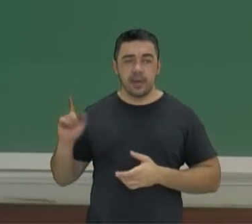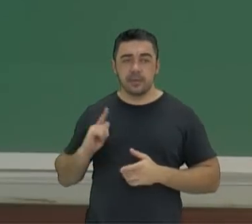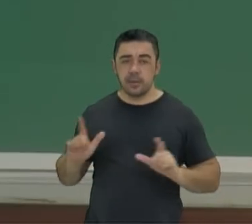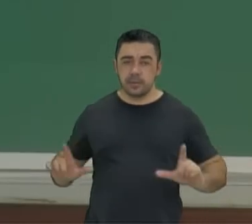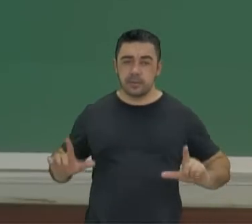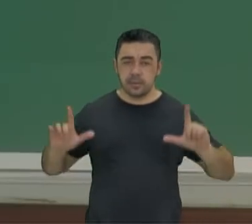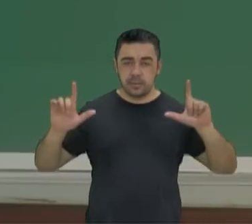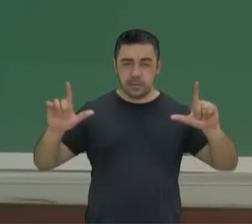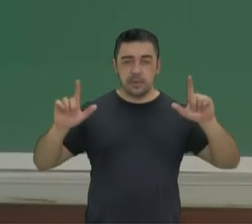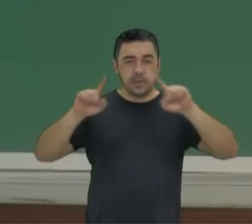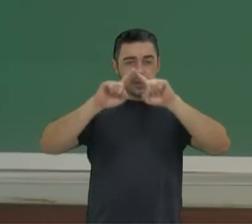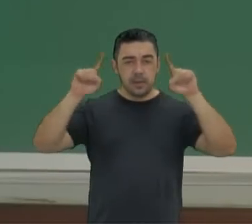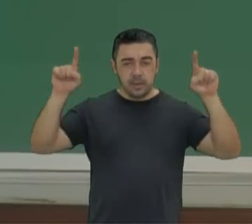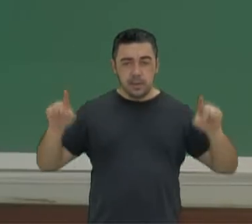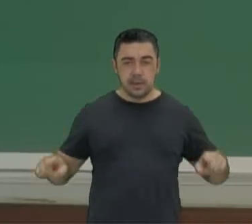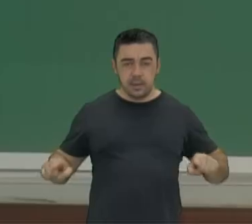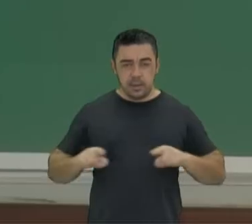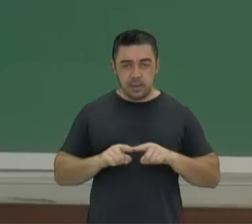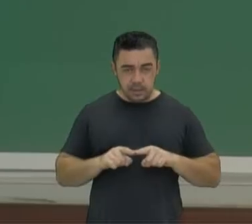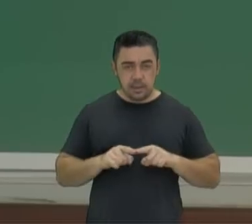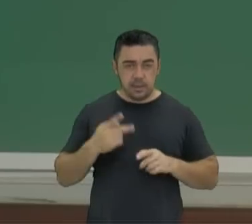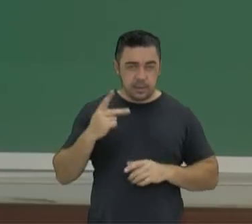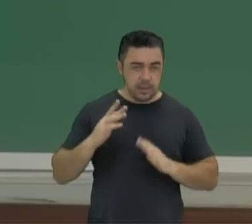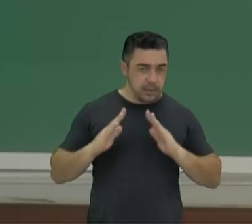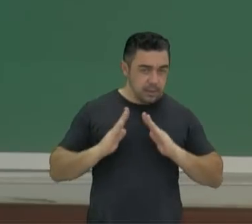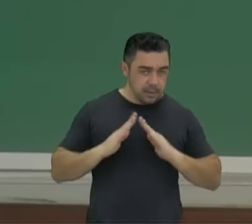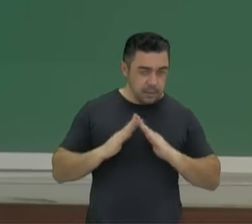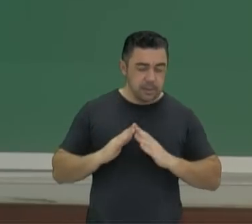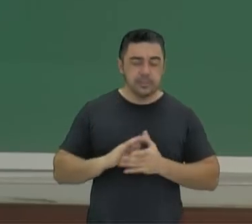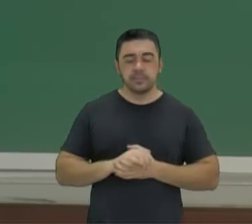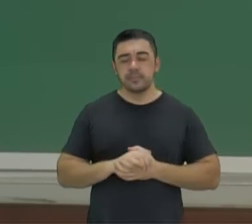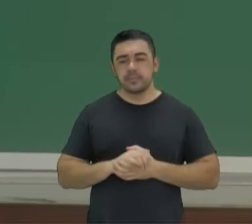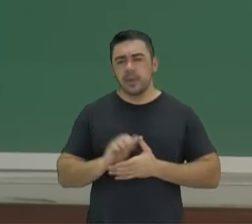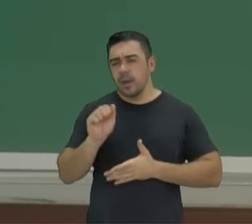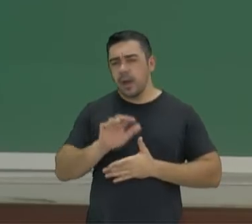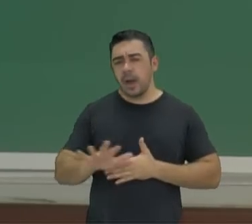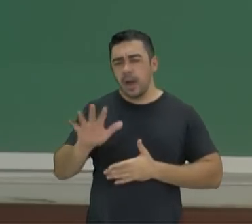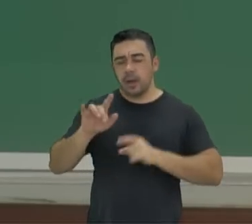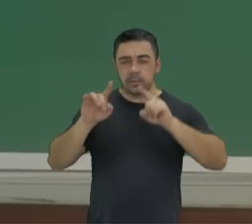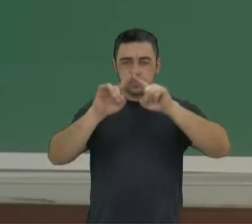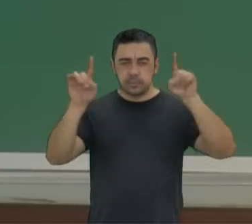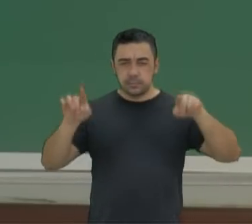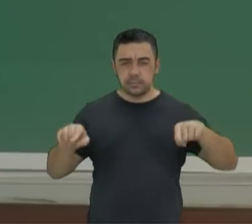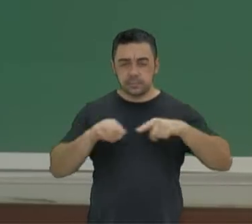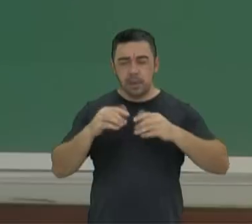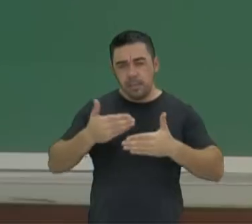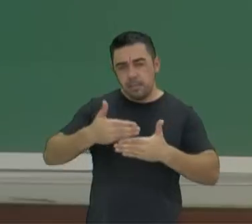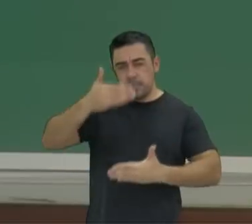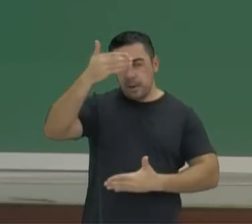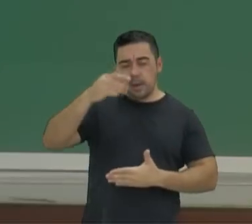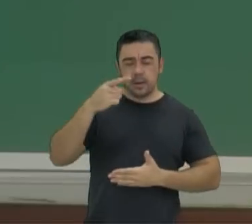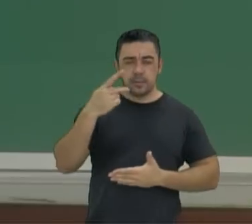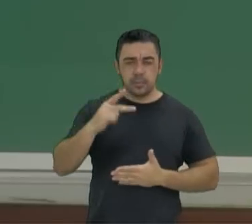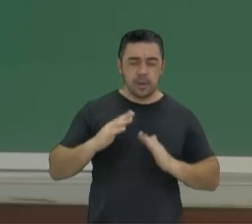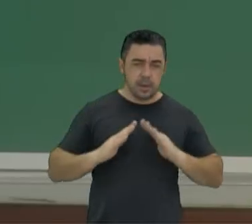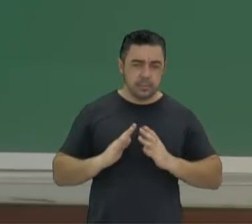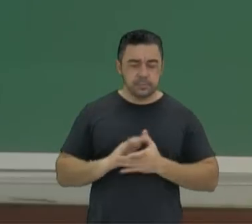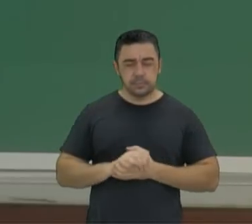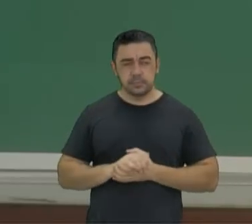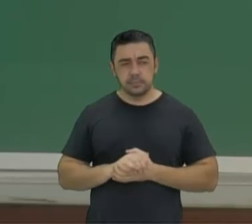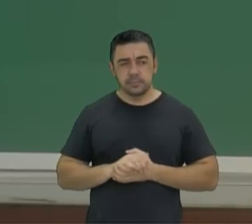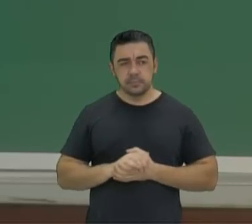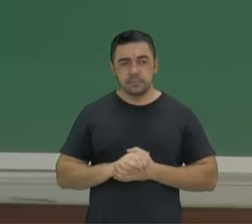na parede da sua sala. Qual será a área que esse televisor ocupará na parede da sala de Marcos? Muito